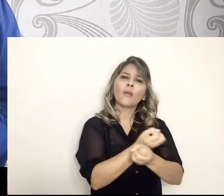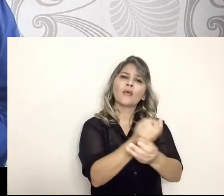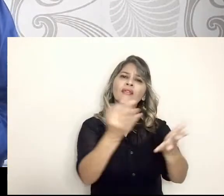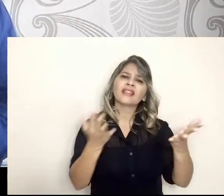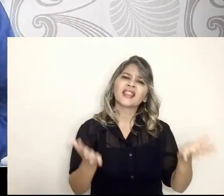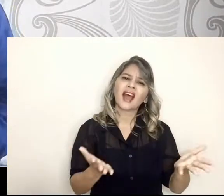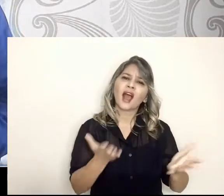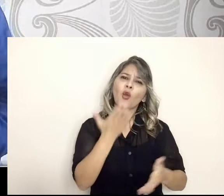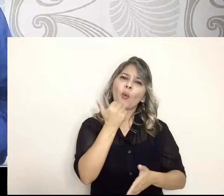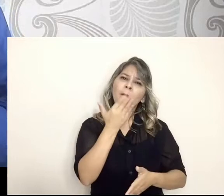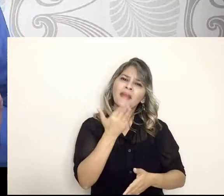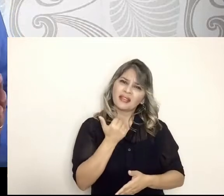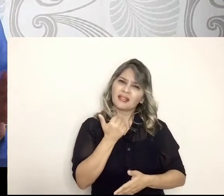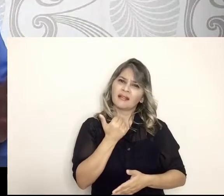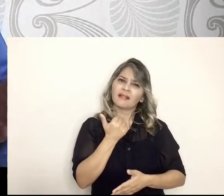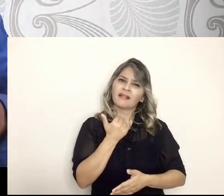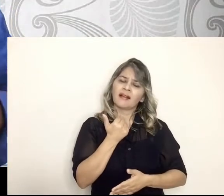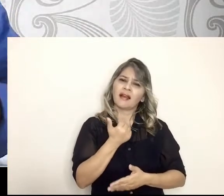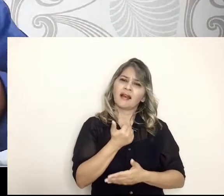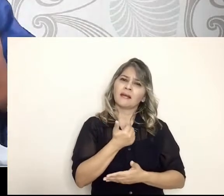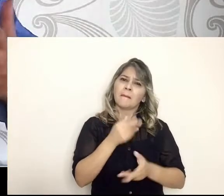Aquele jovem então olhou,